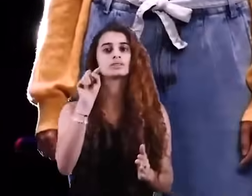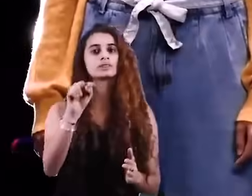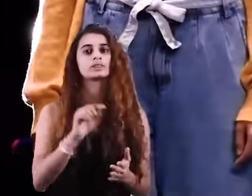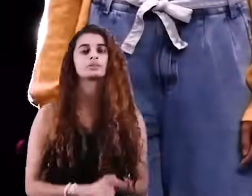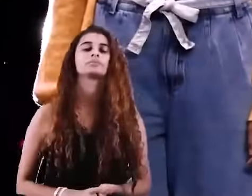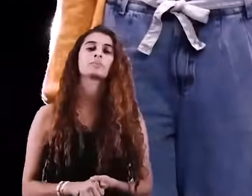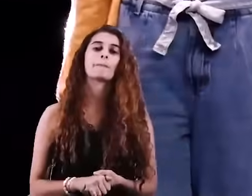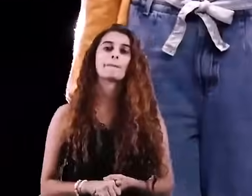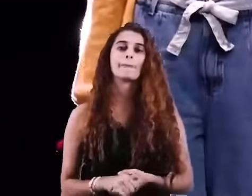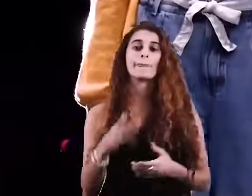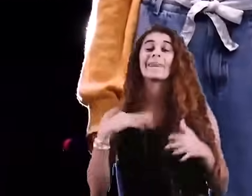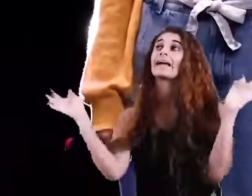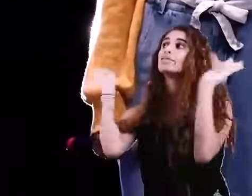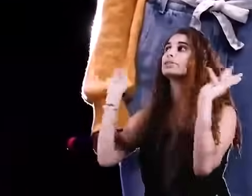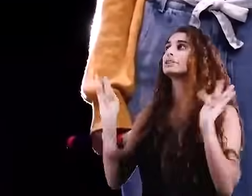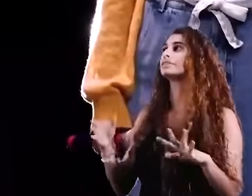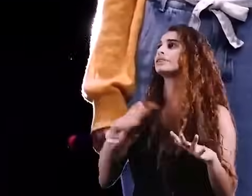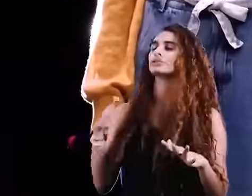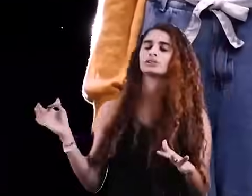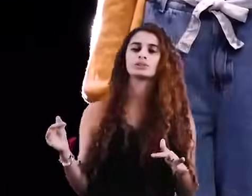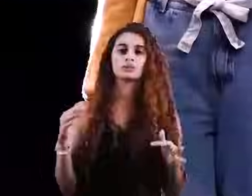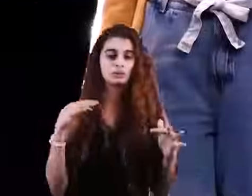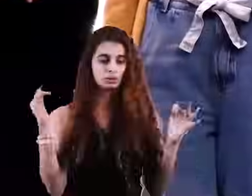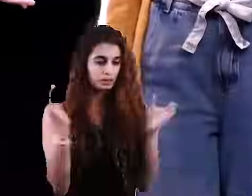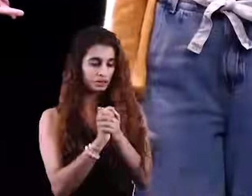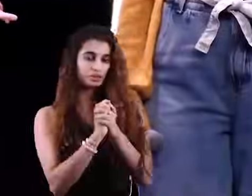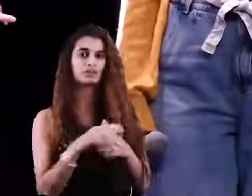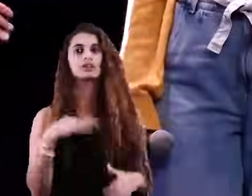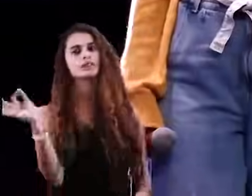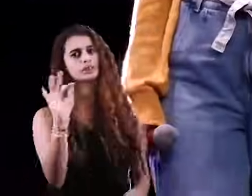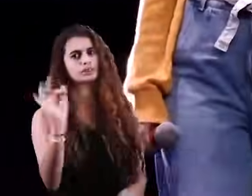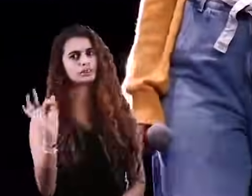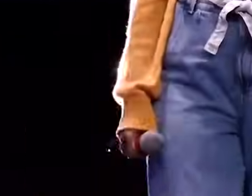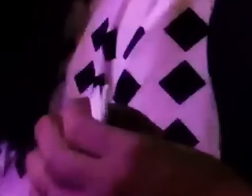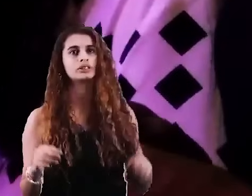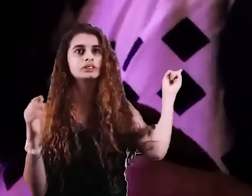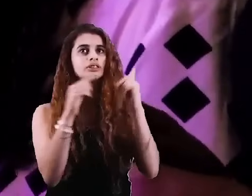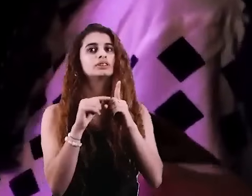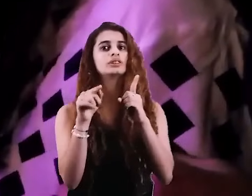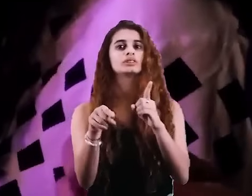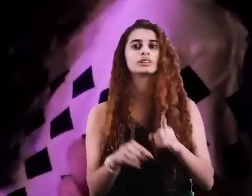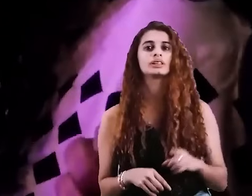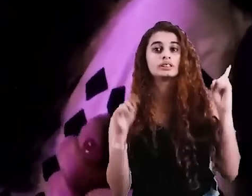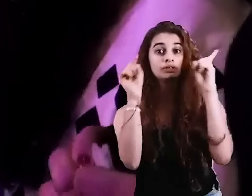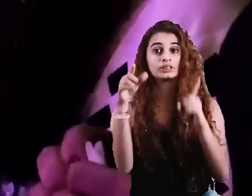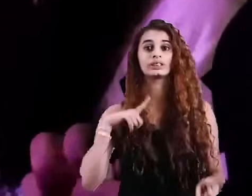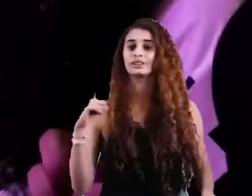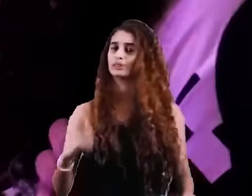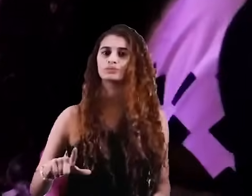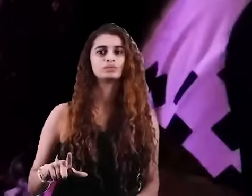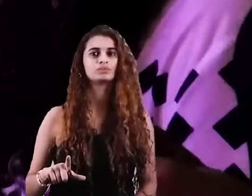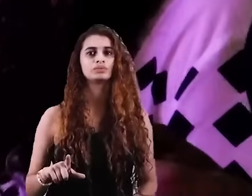Ah, eu vou ser feliz quando eu tiver isso. Não, não. E se Deus não quiser dar? E se você não tiver? E se a honra não